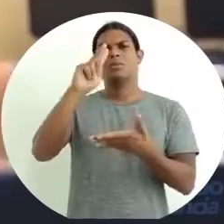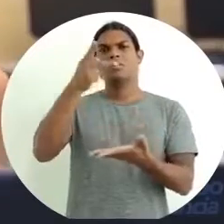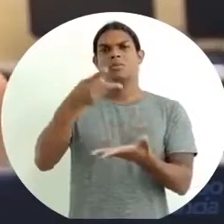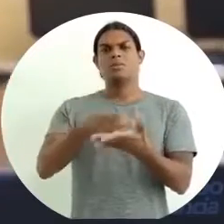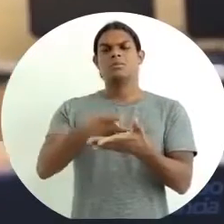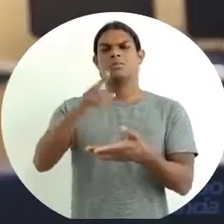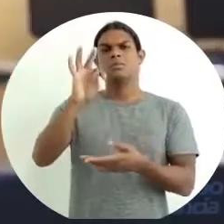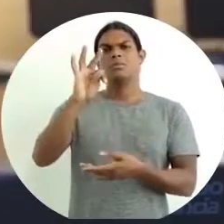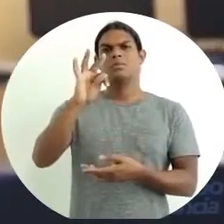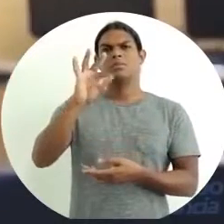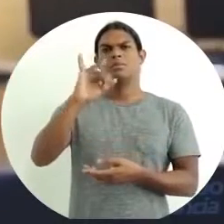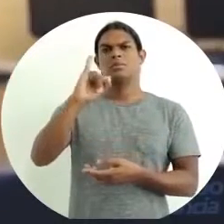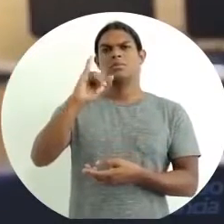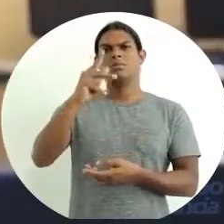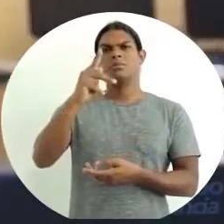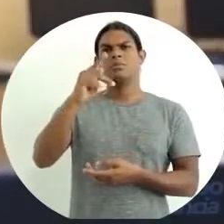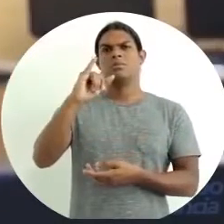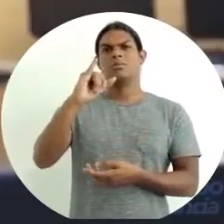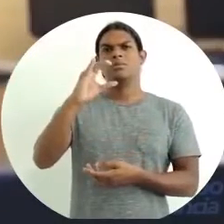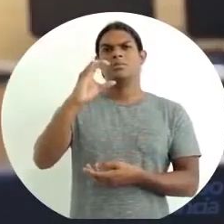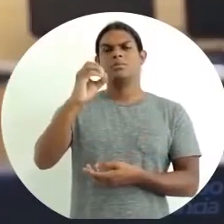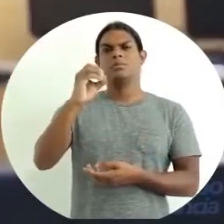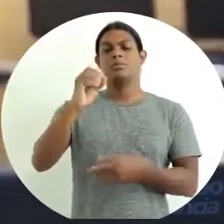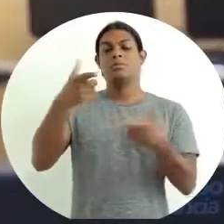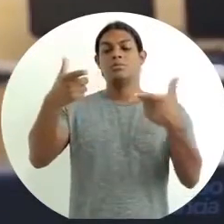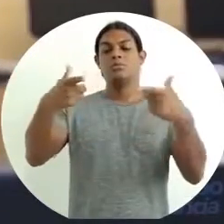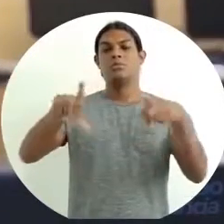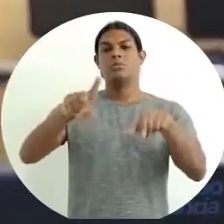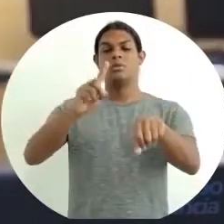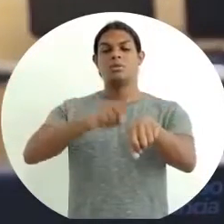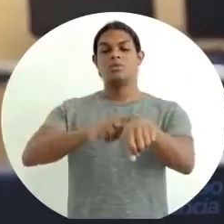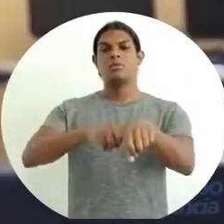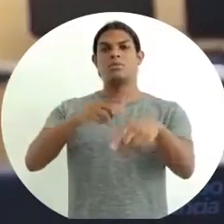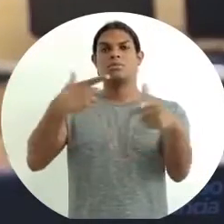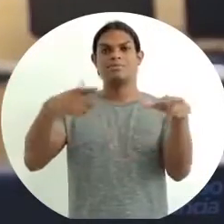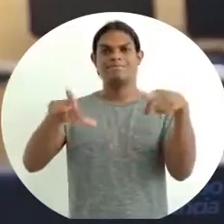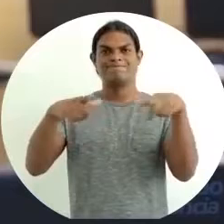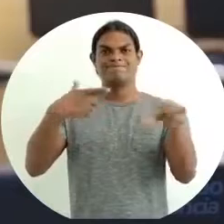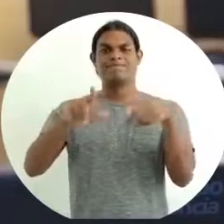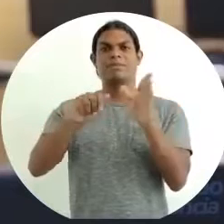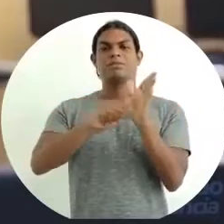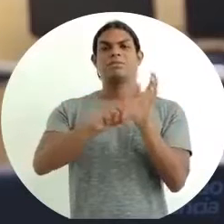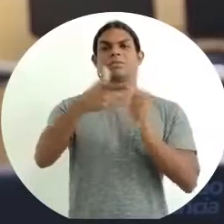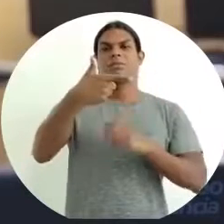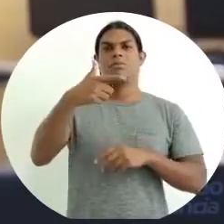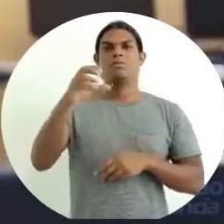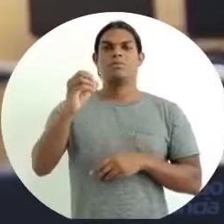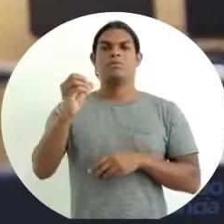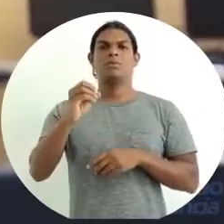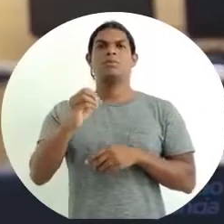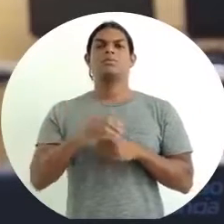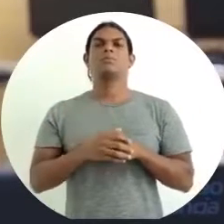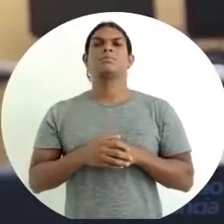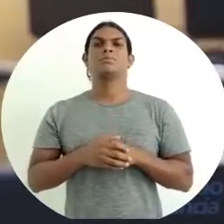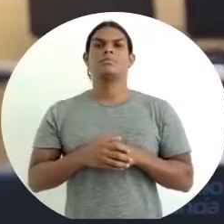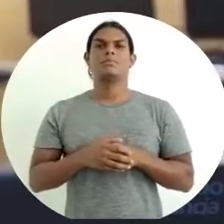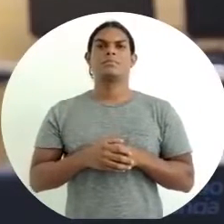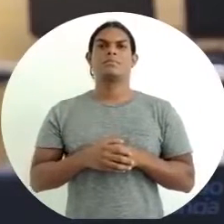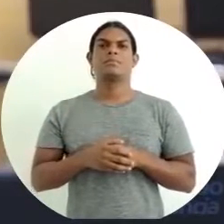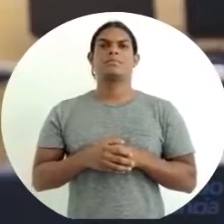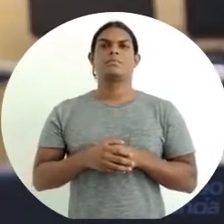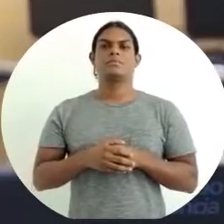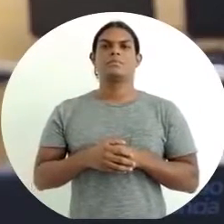no local e no horário de trabalho. No artigo 20 desta mesma lei, a Lei